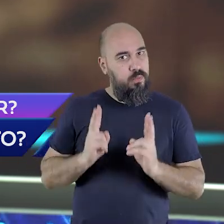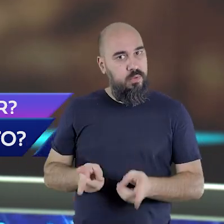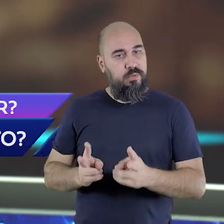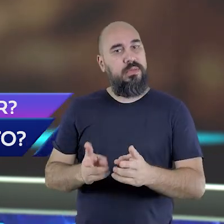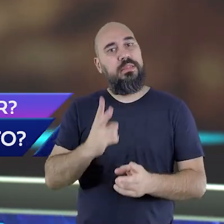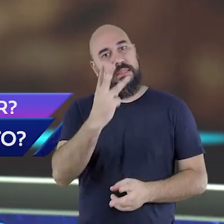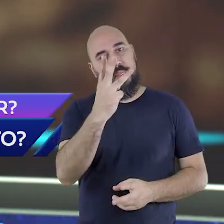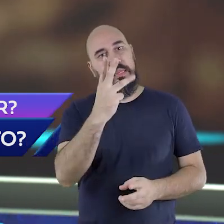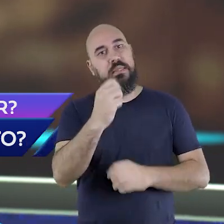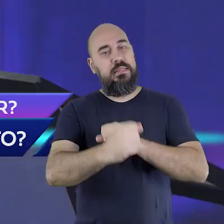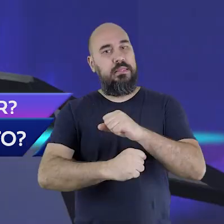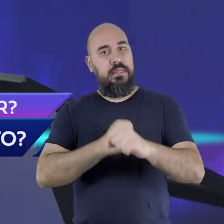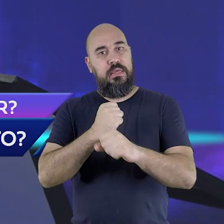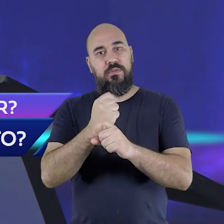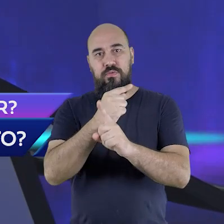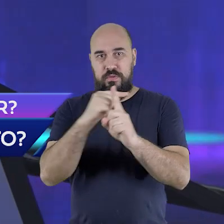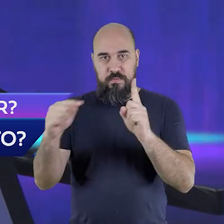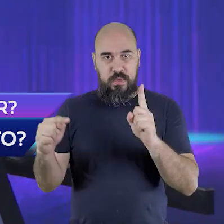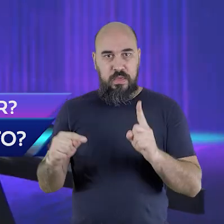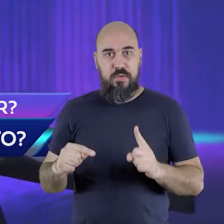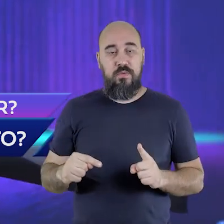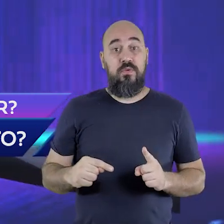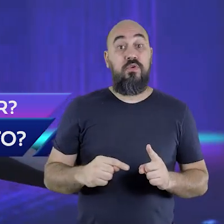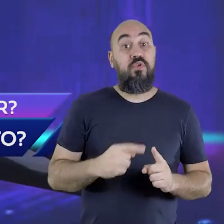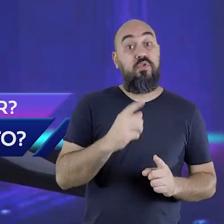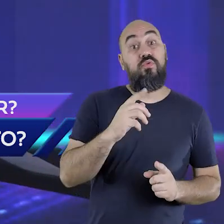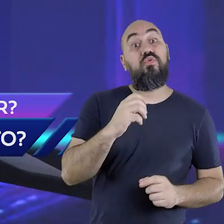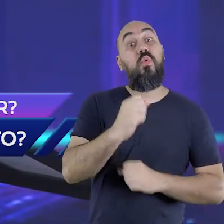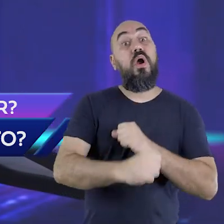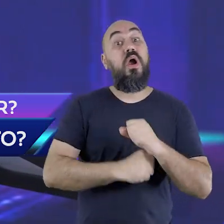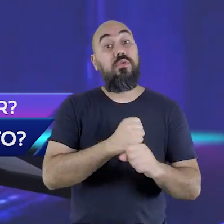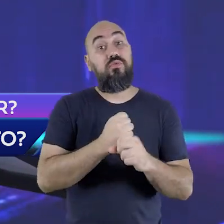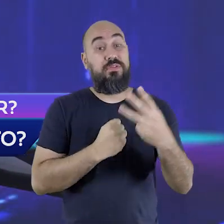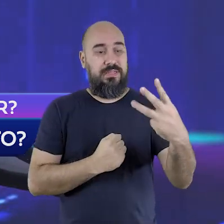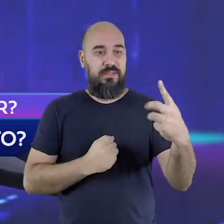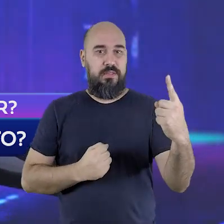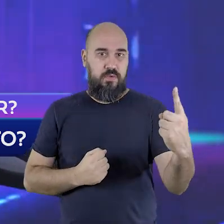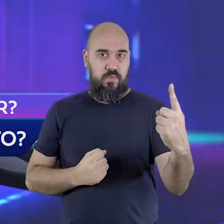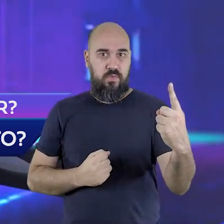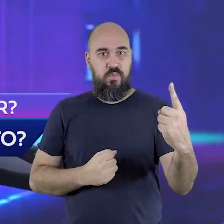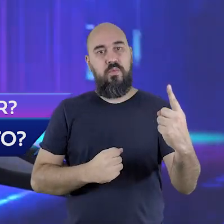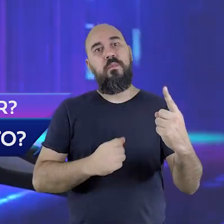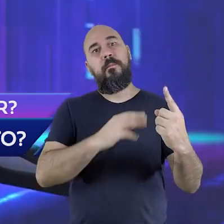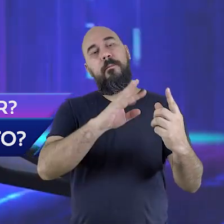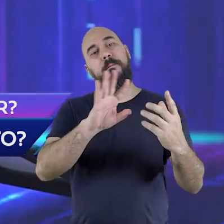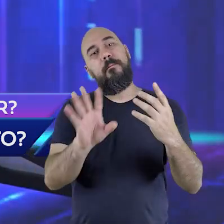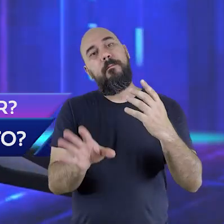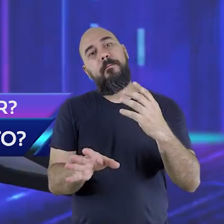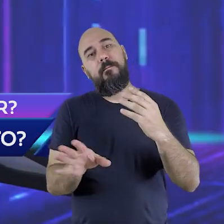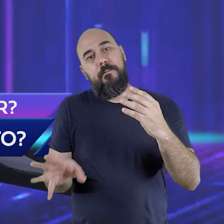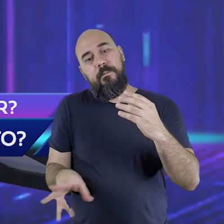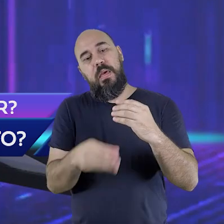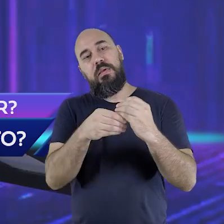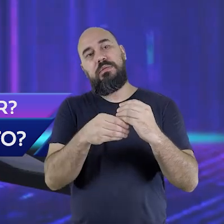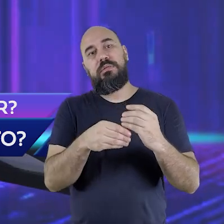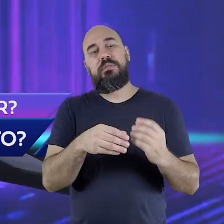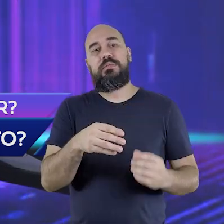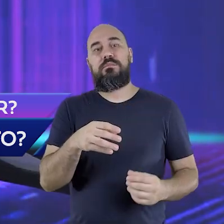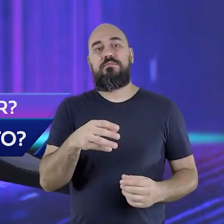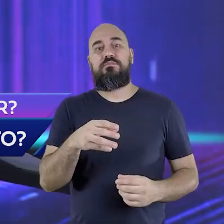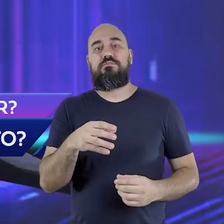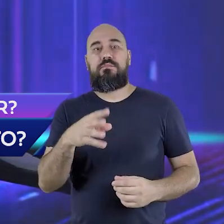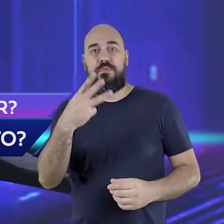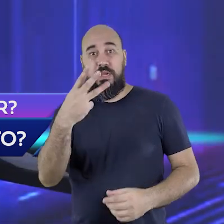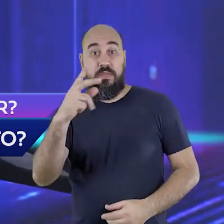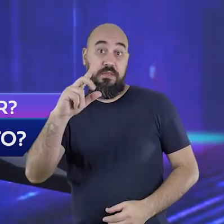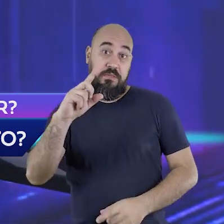anos e meio. Se partirmos do ano 31, quando Jesus foi batizado, colocando mais 3 anos e meio, chegaremos no